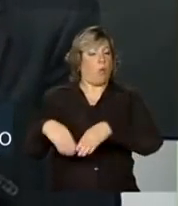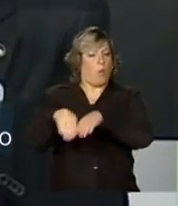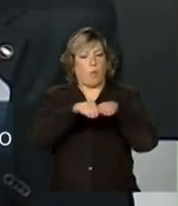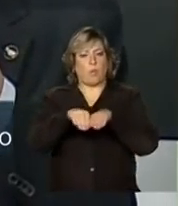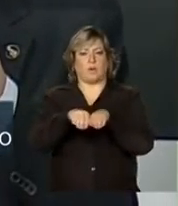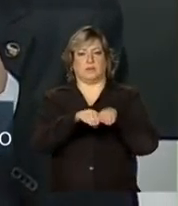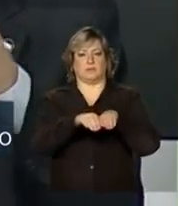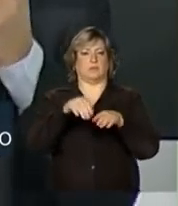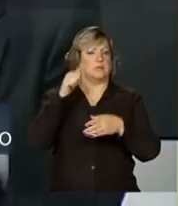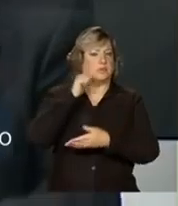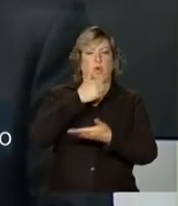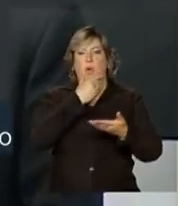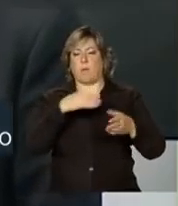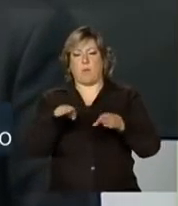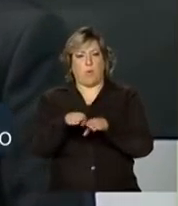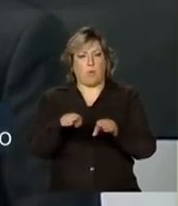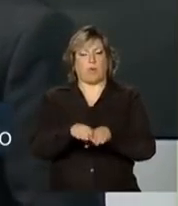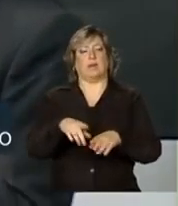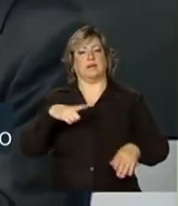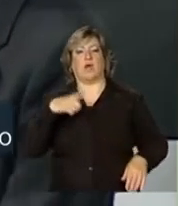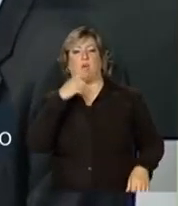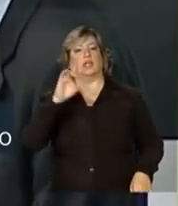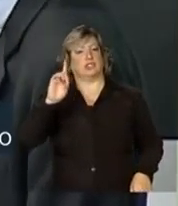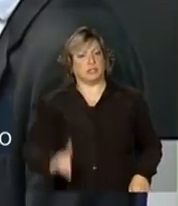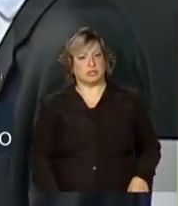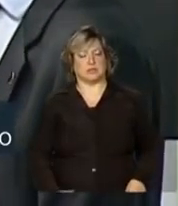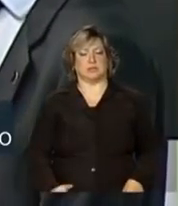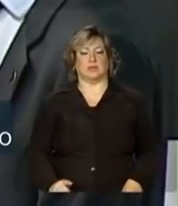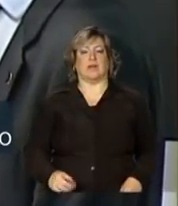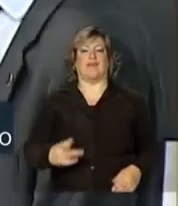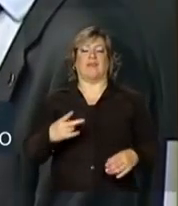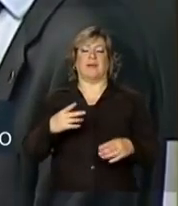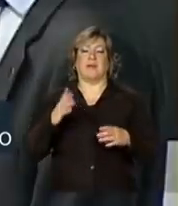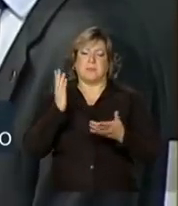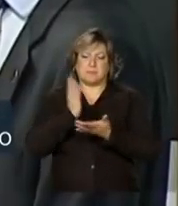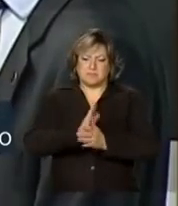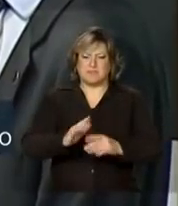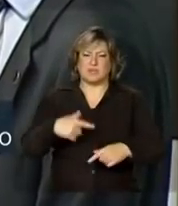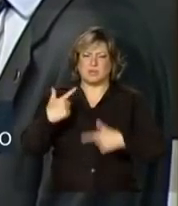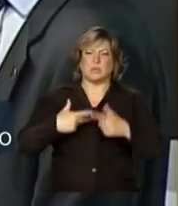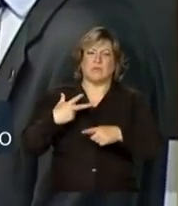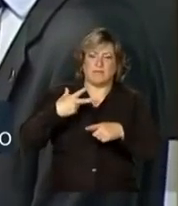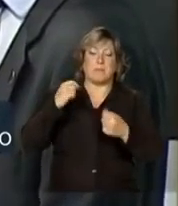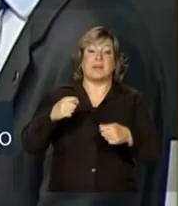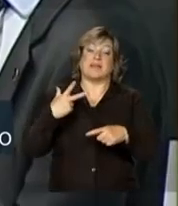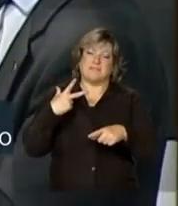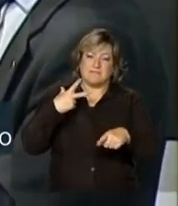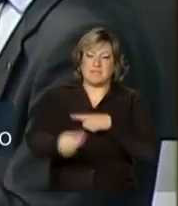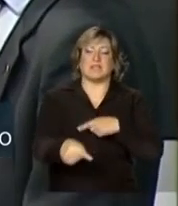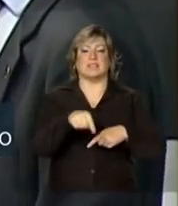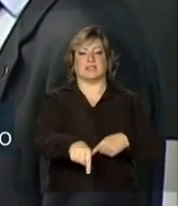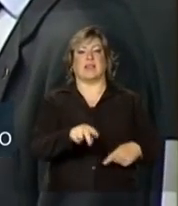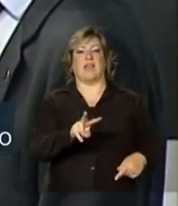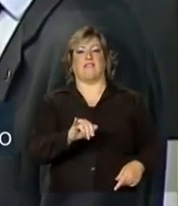da invisibilidade, ter acesso a direitos, combater a violência contra a mulher no meio rural e garantir